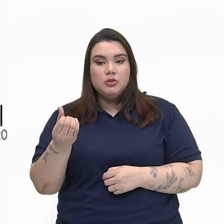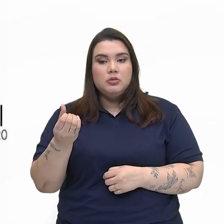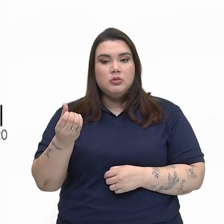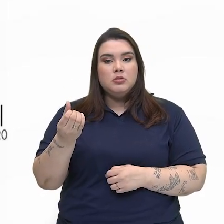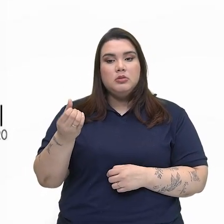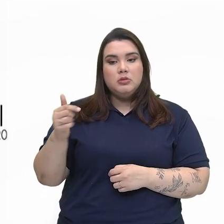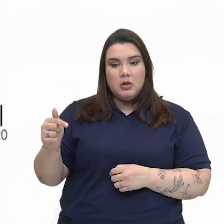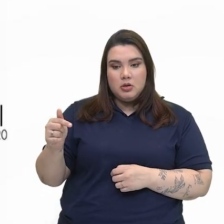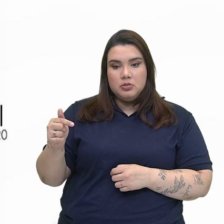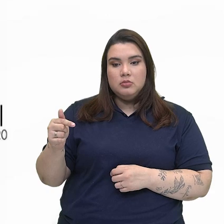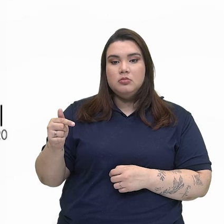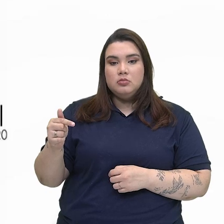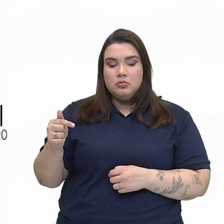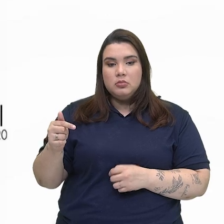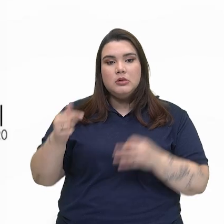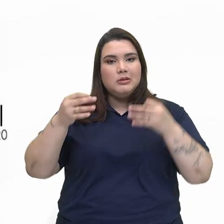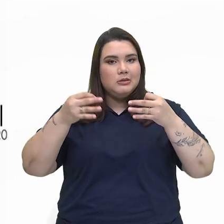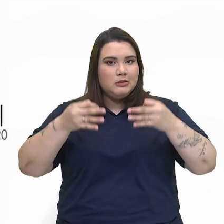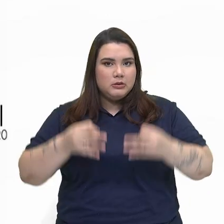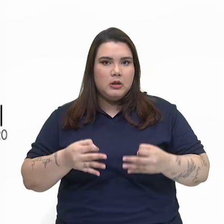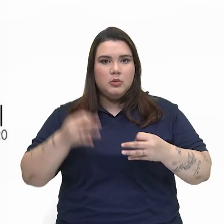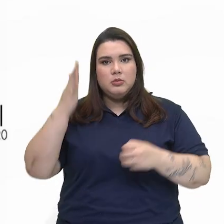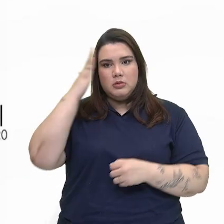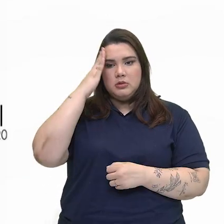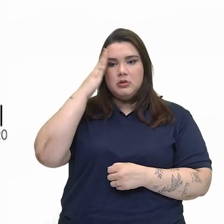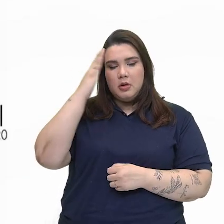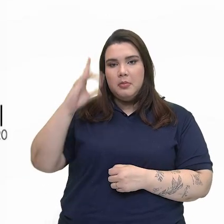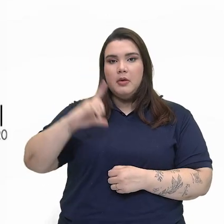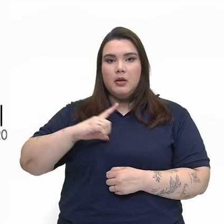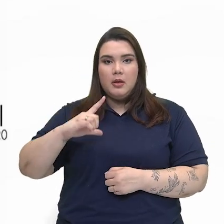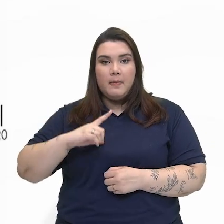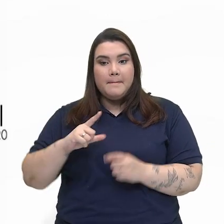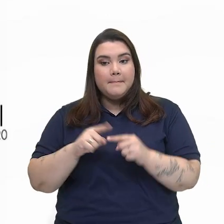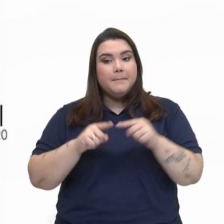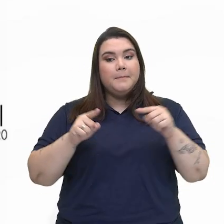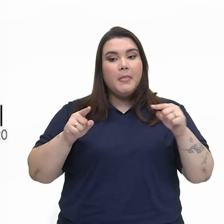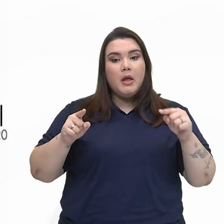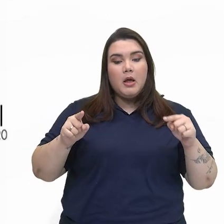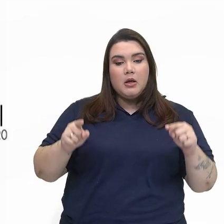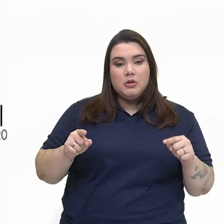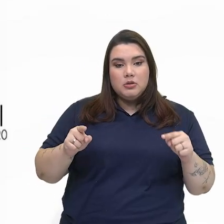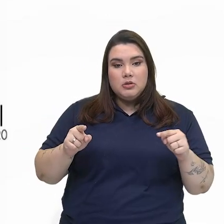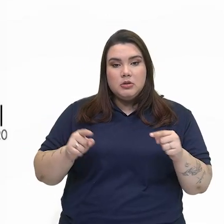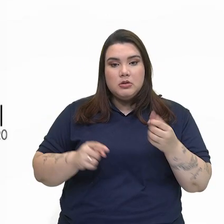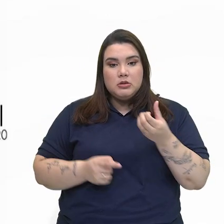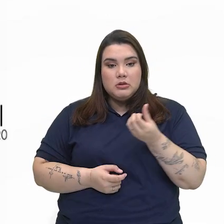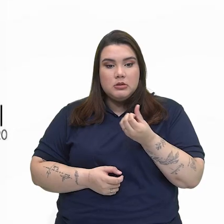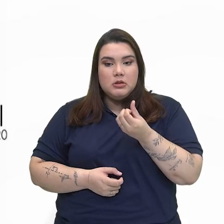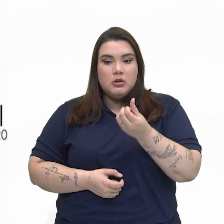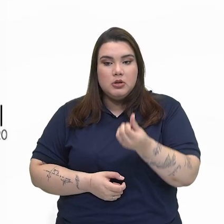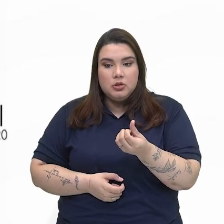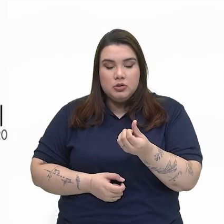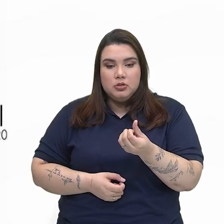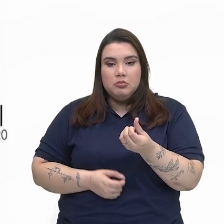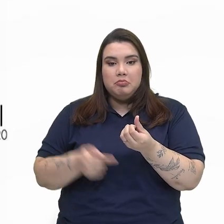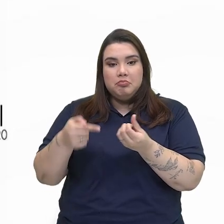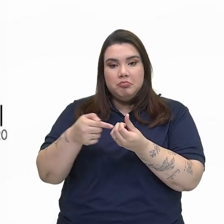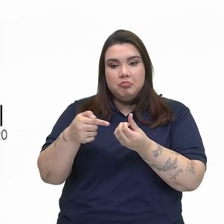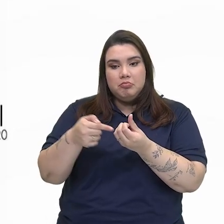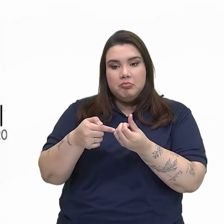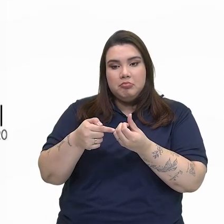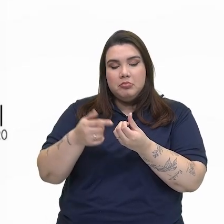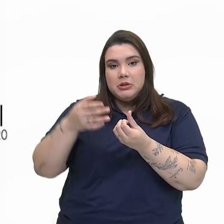7. 67 a gente tem certeza que tem. Agora, esse 6 que apareceu aí, ele